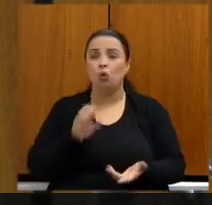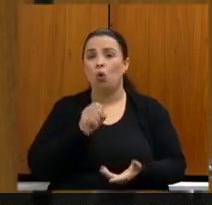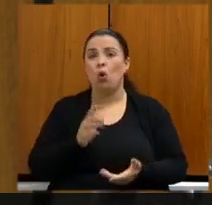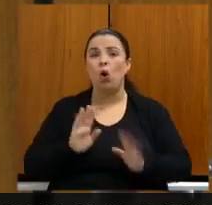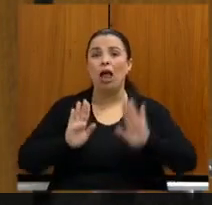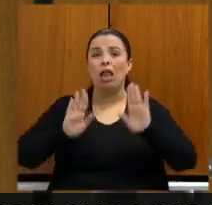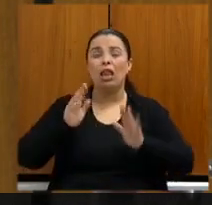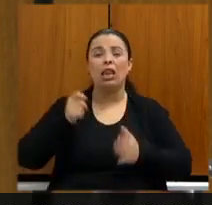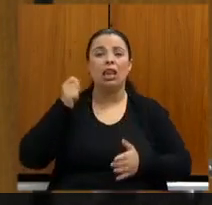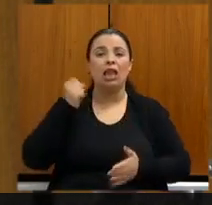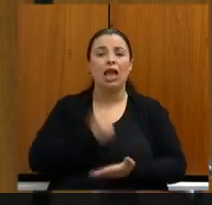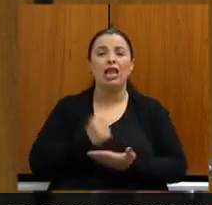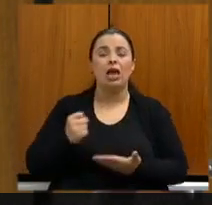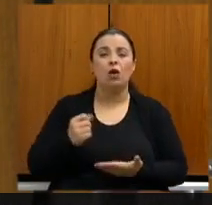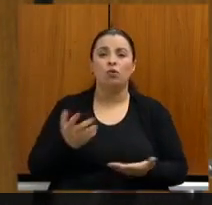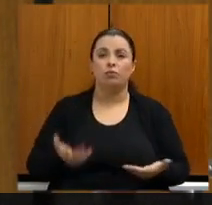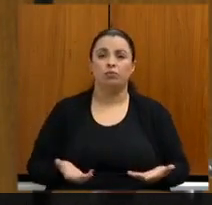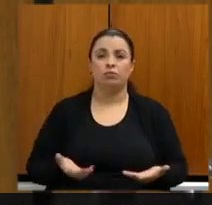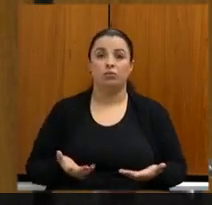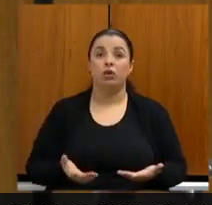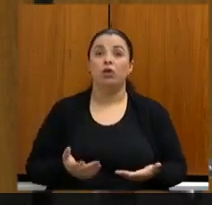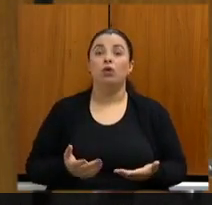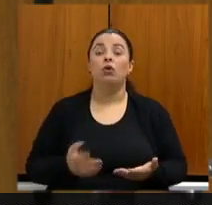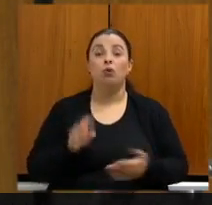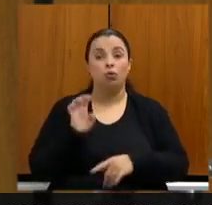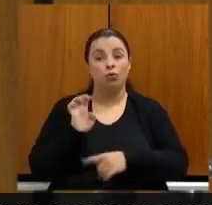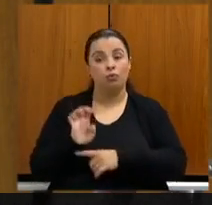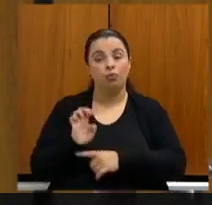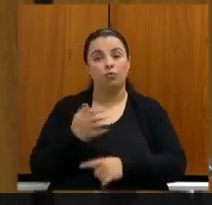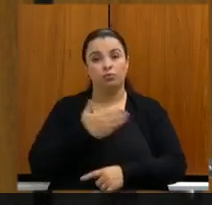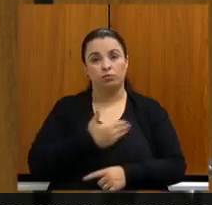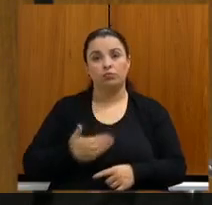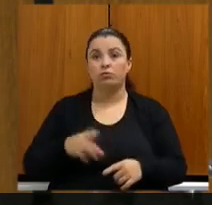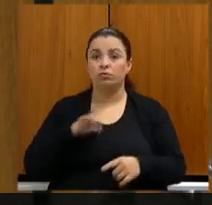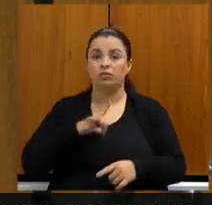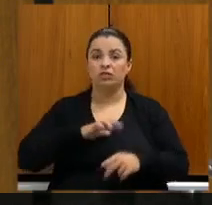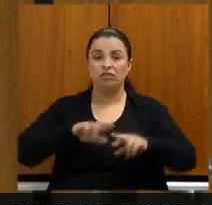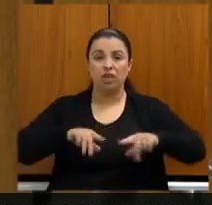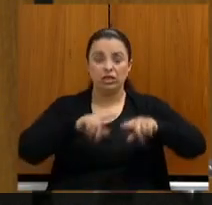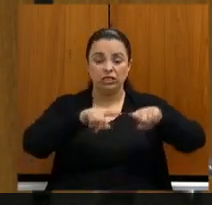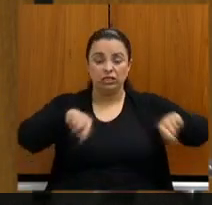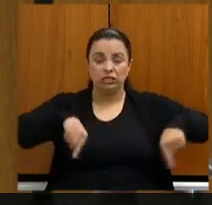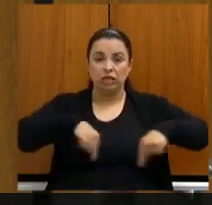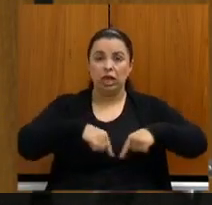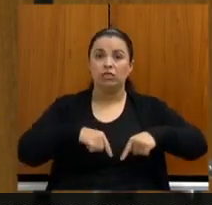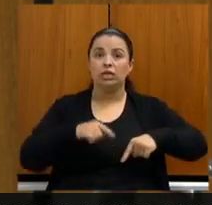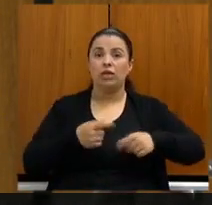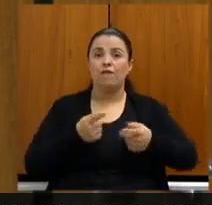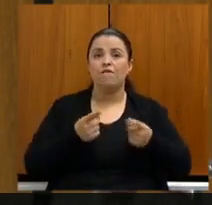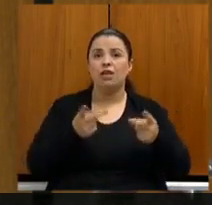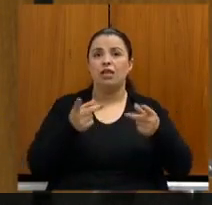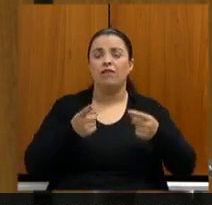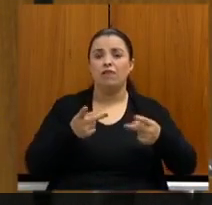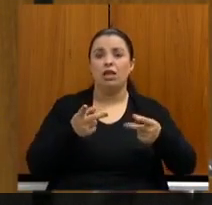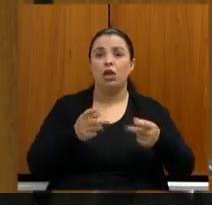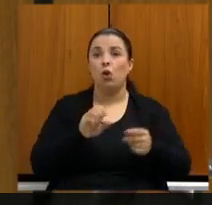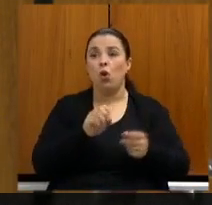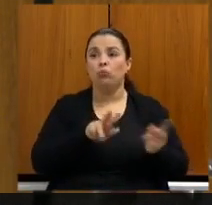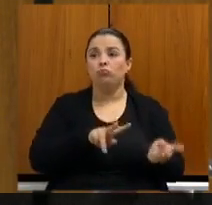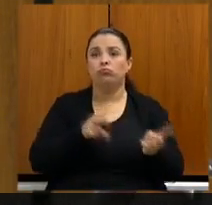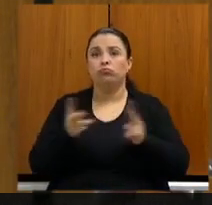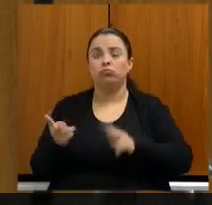mas está tem vários outros terrenos também que estão sendo leiloados e passando esse terreno para a iniciativa privada enquanto várias famílias